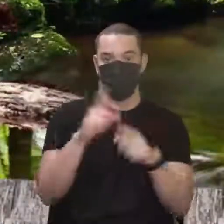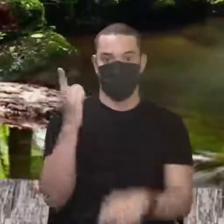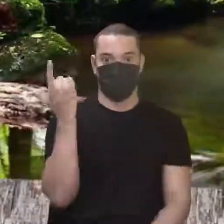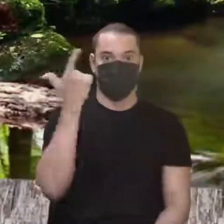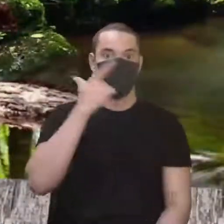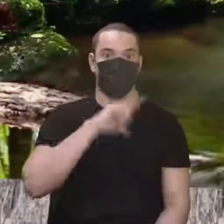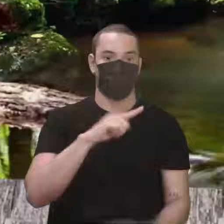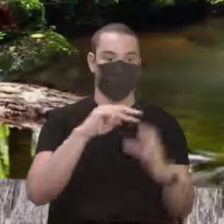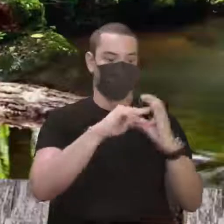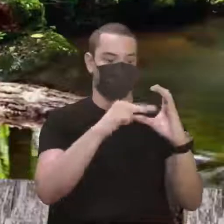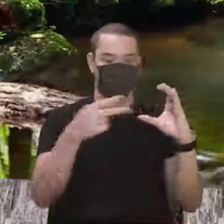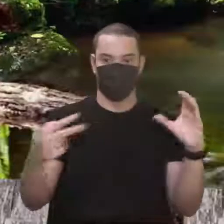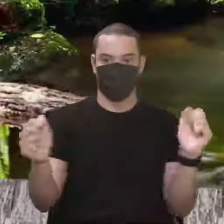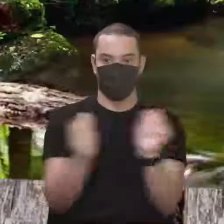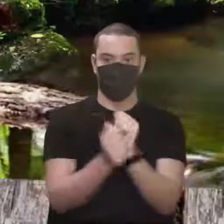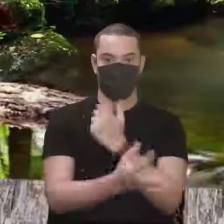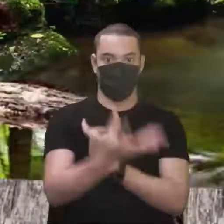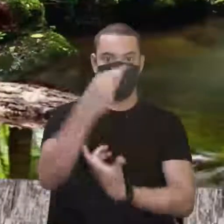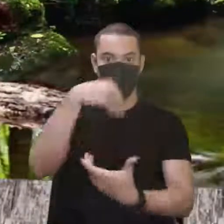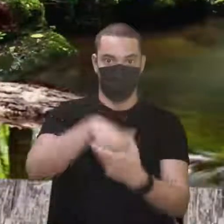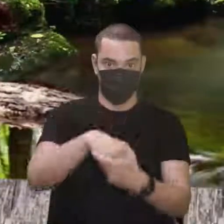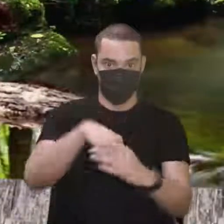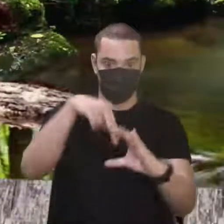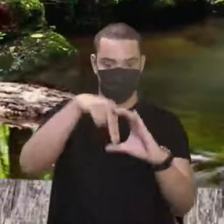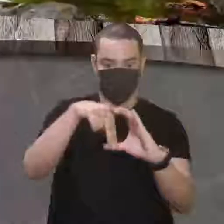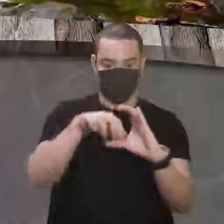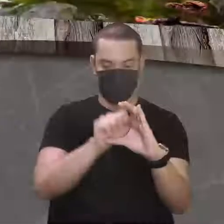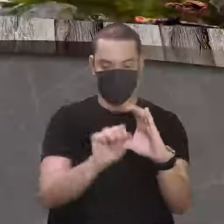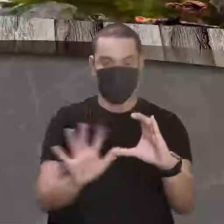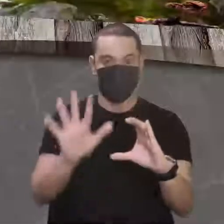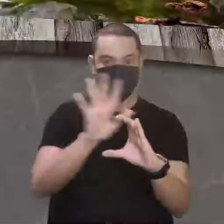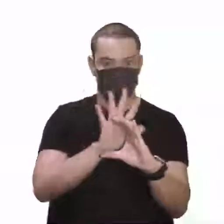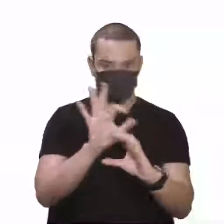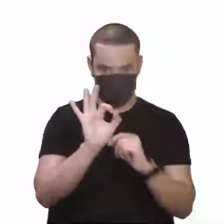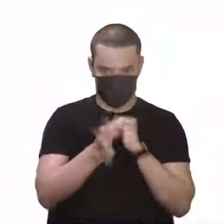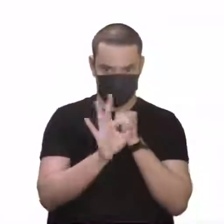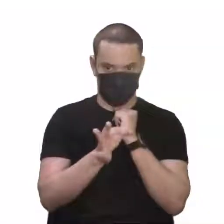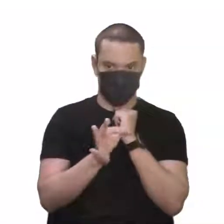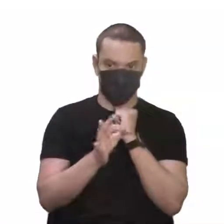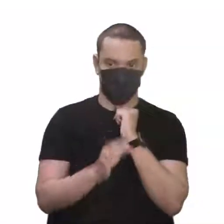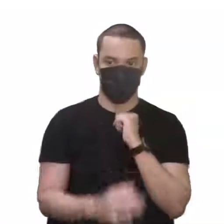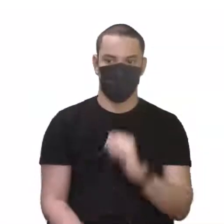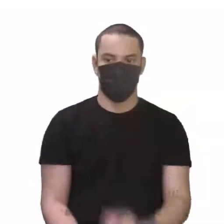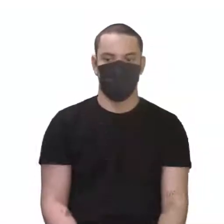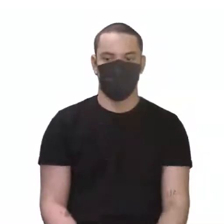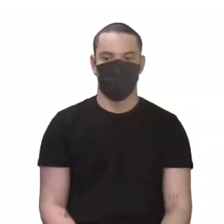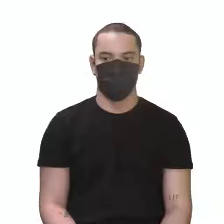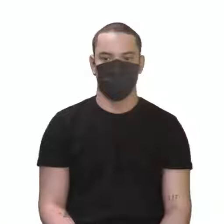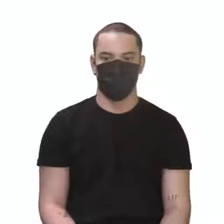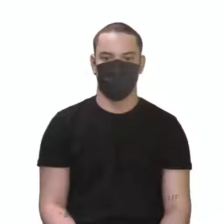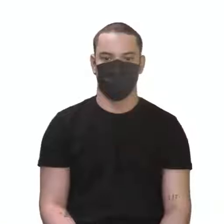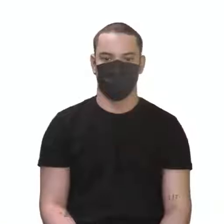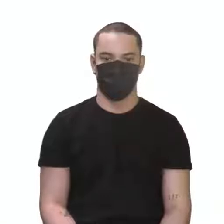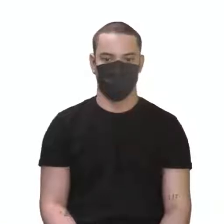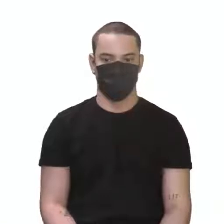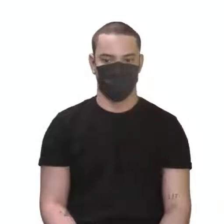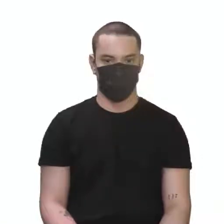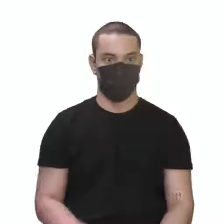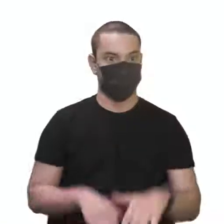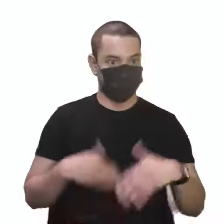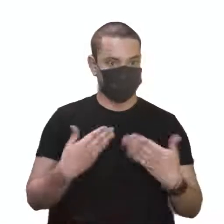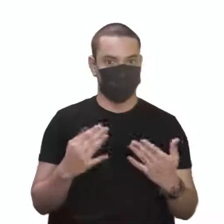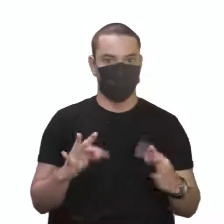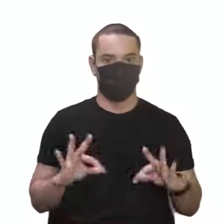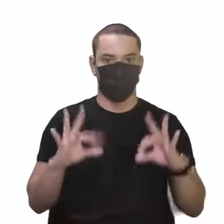de genes dentro dos nucleotídeos. Tá certo? Joga lá na tela. Então,